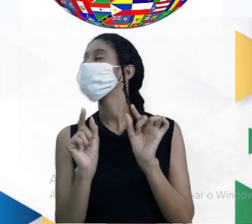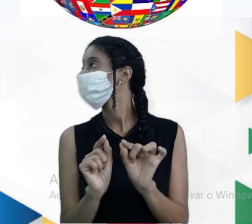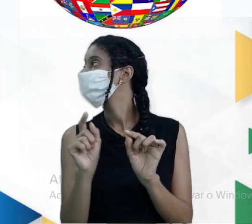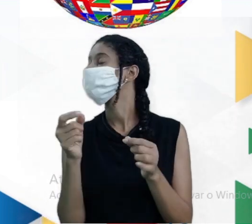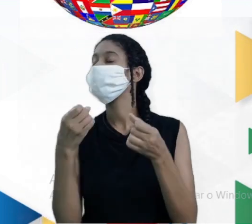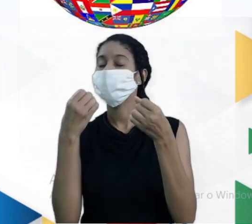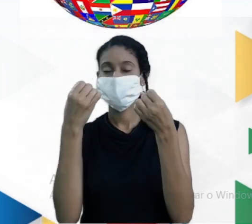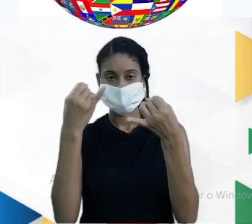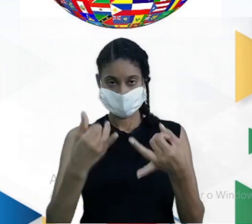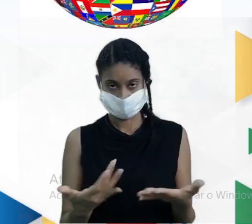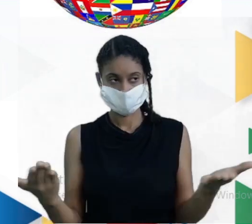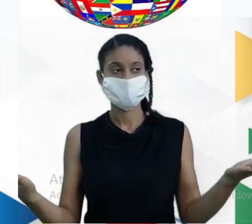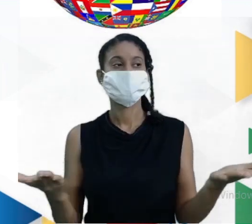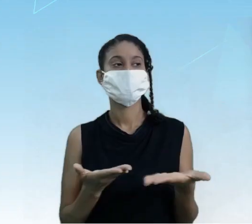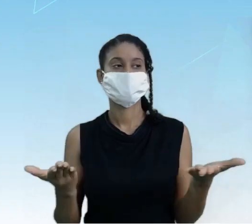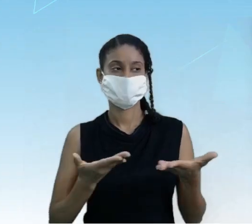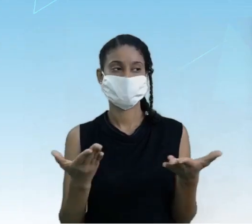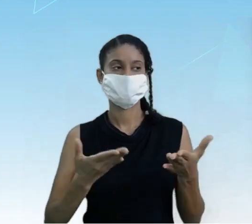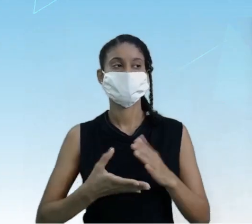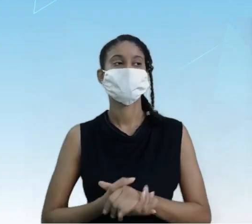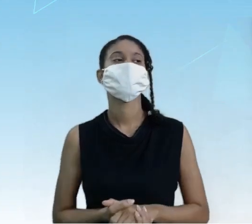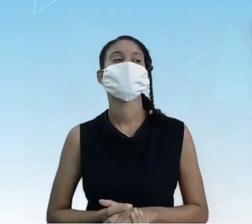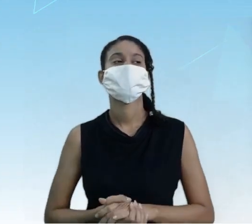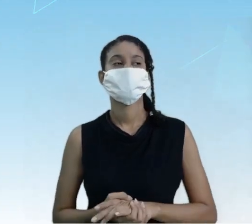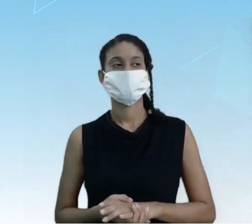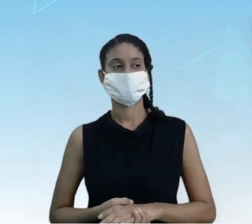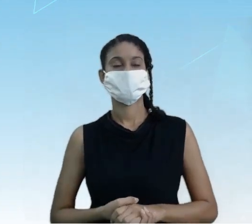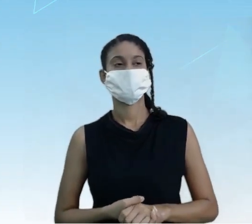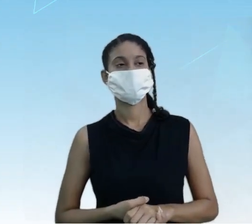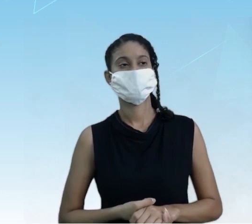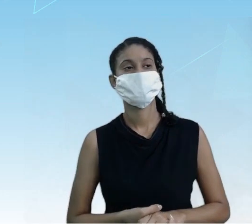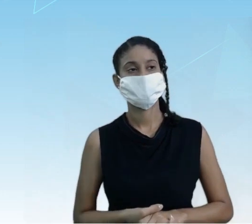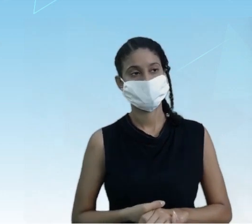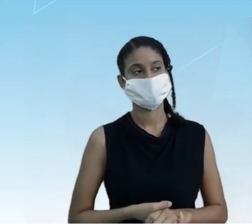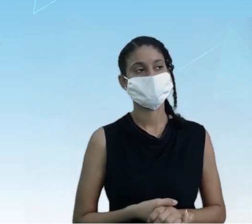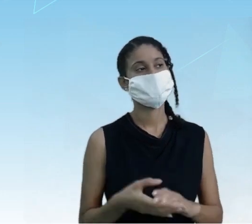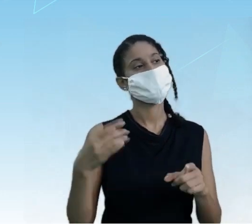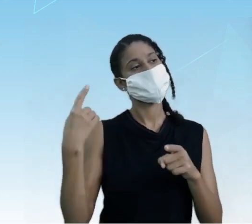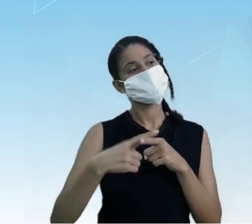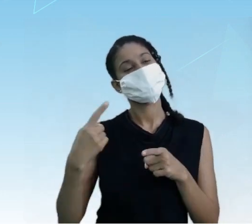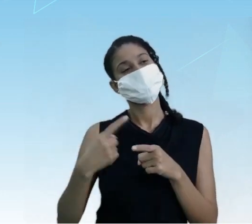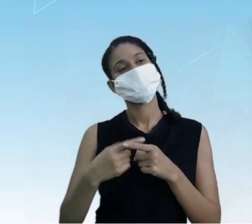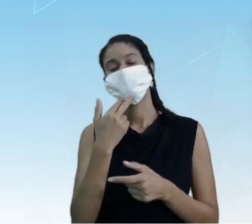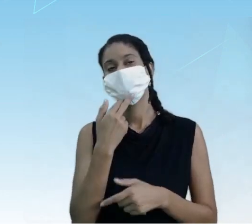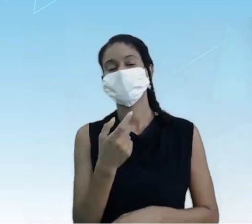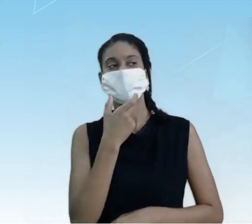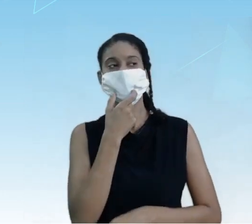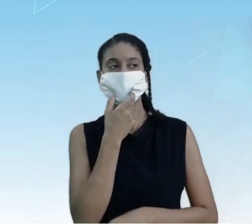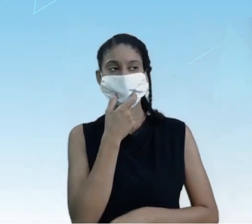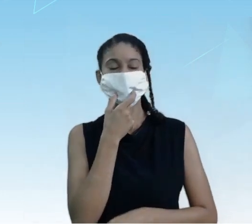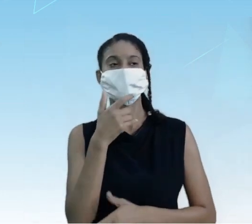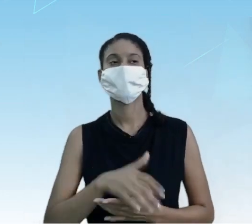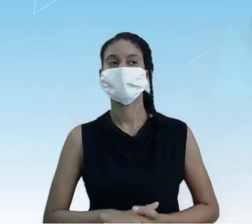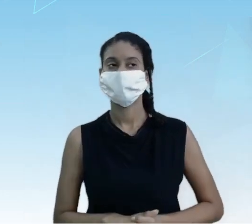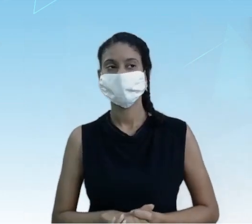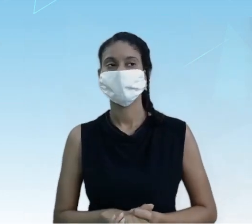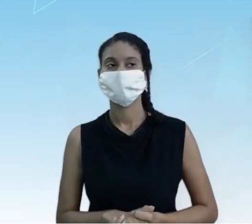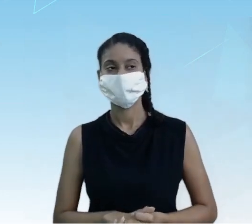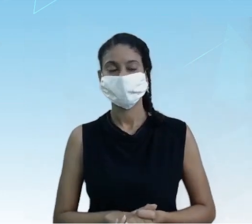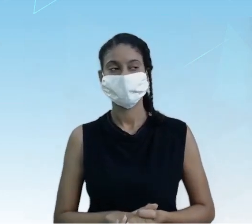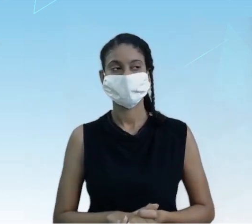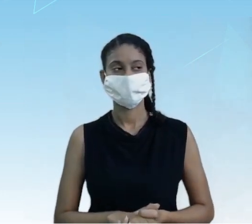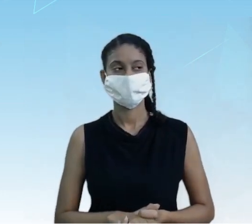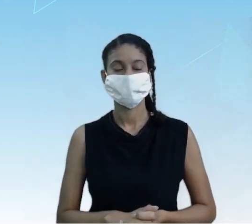que eu acabei de falar. Então, por que a língua inglesa, ela se torna essa